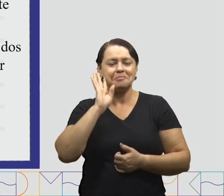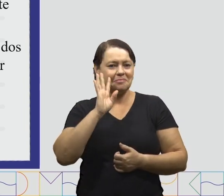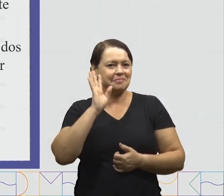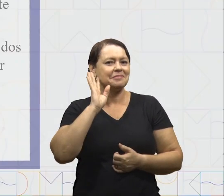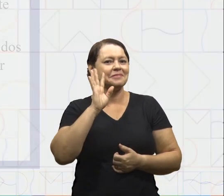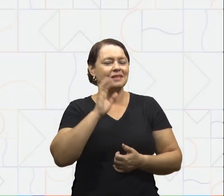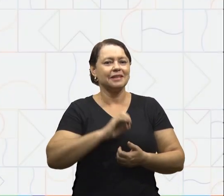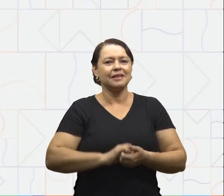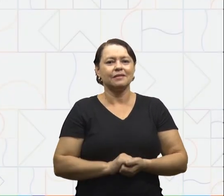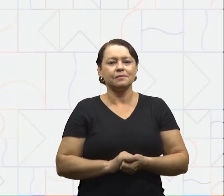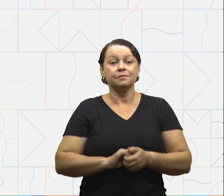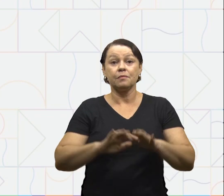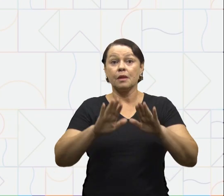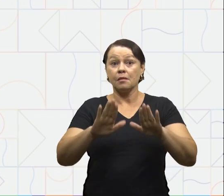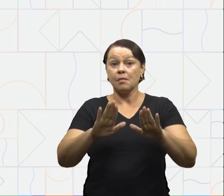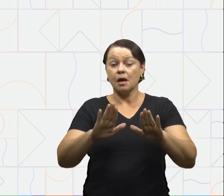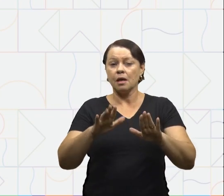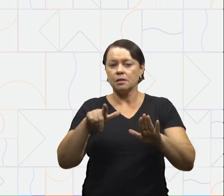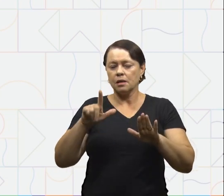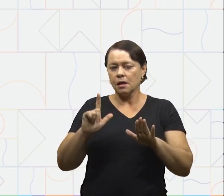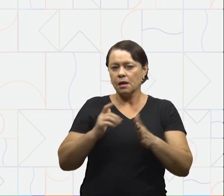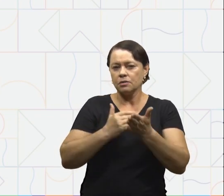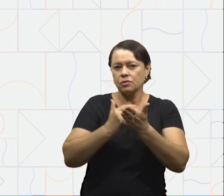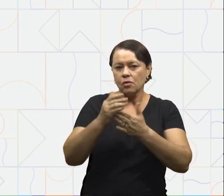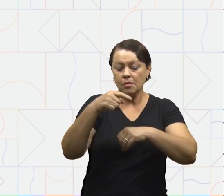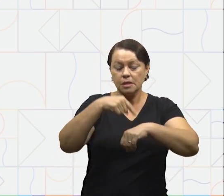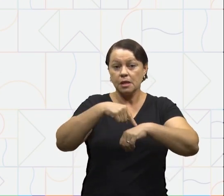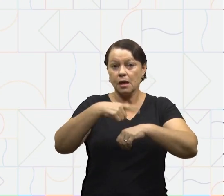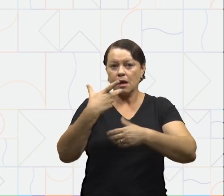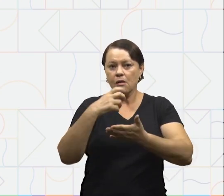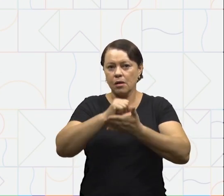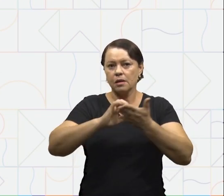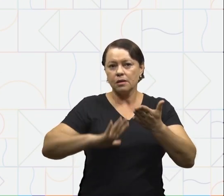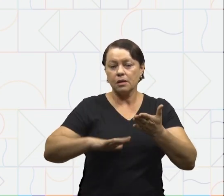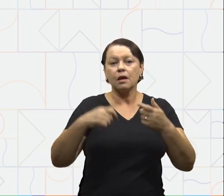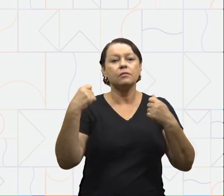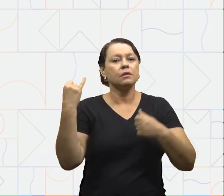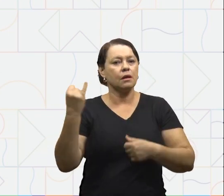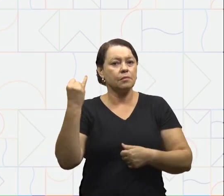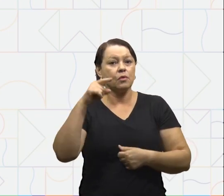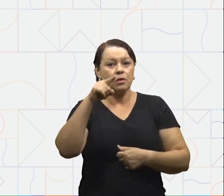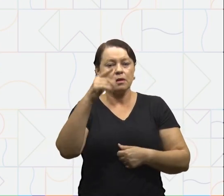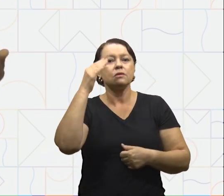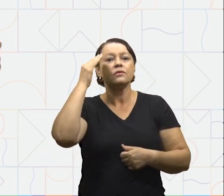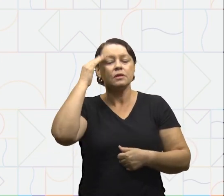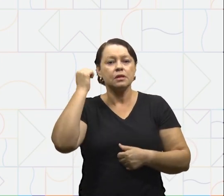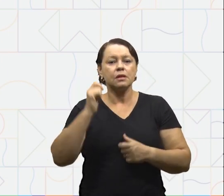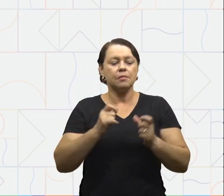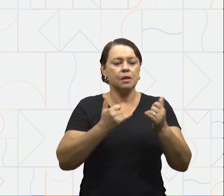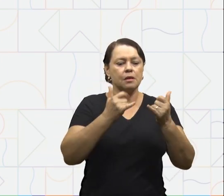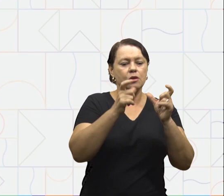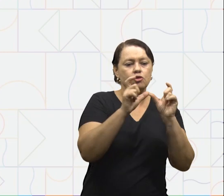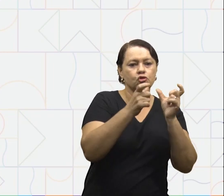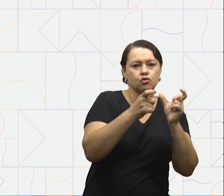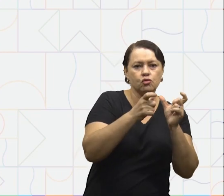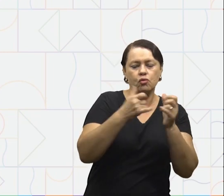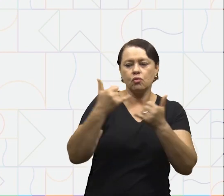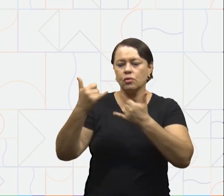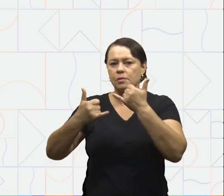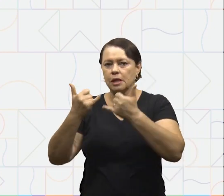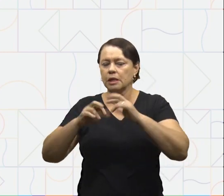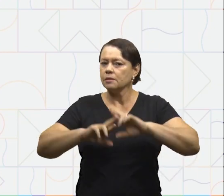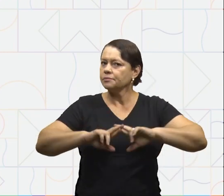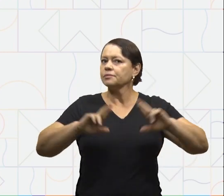é muito legal. Antes de partir para a nossa hora da atividade, é importante que você saiba mais uma coisinha. Brincadeira e jogo são